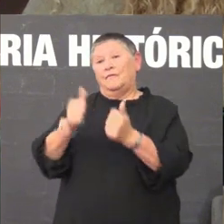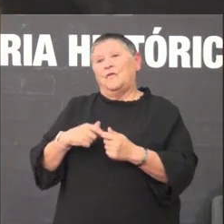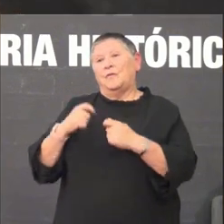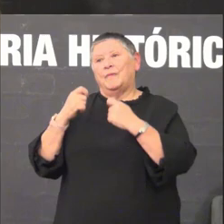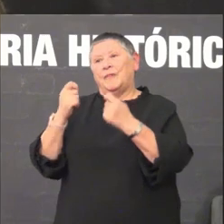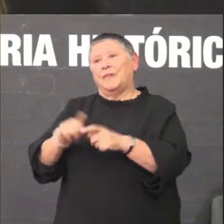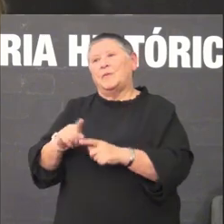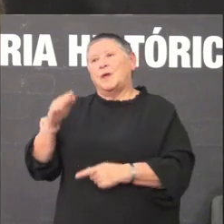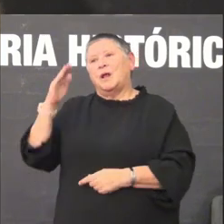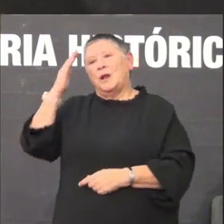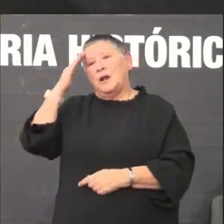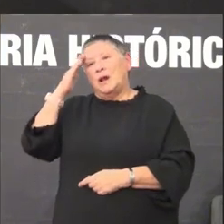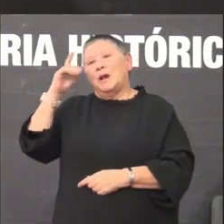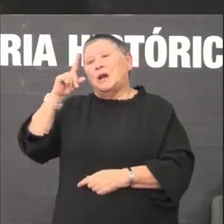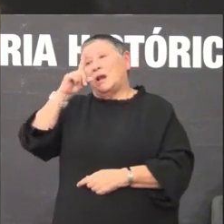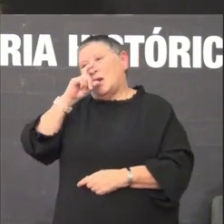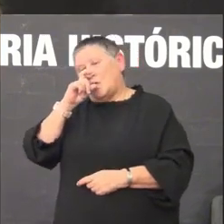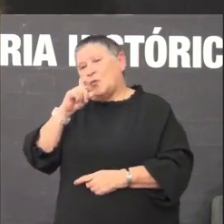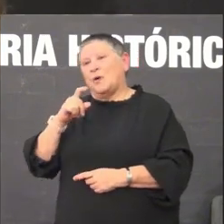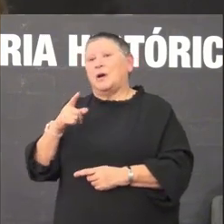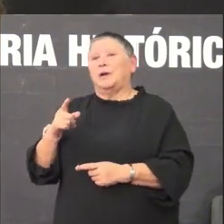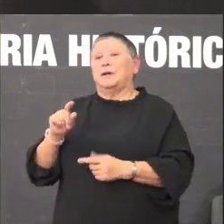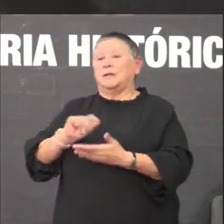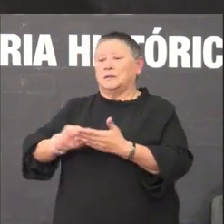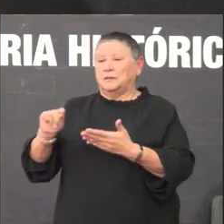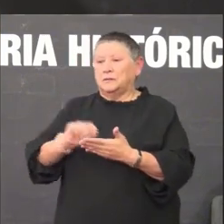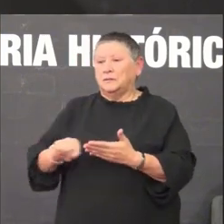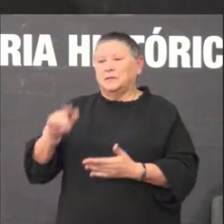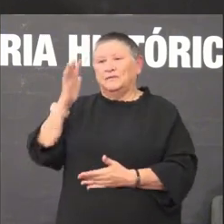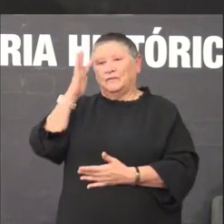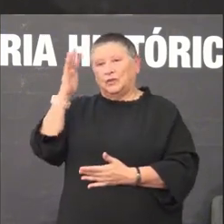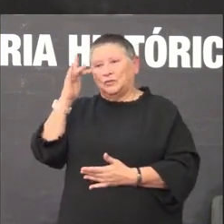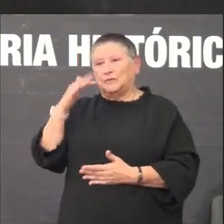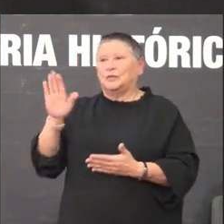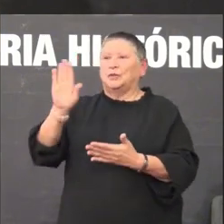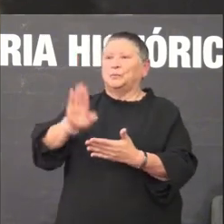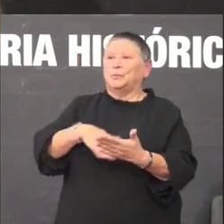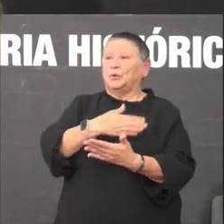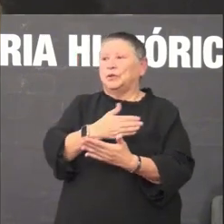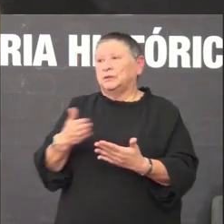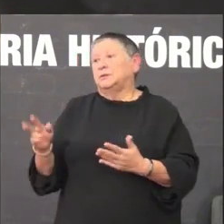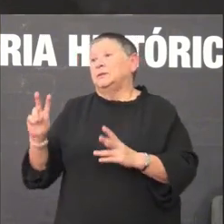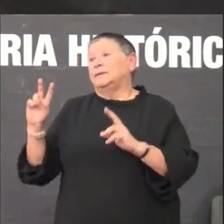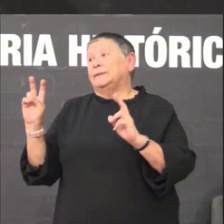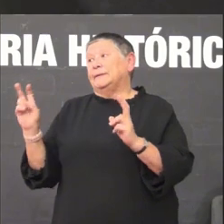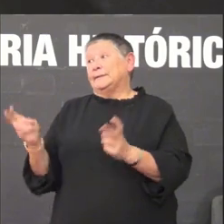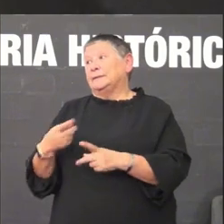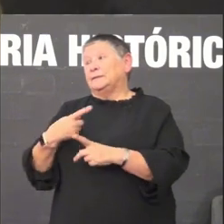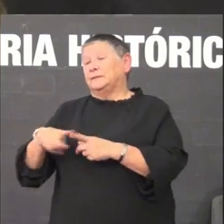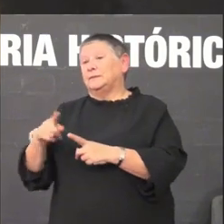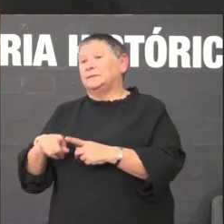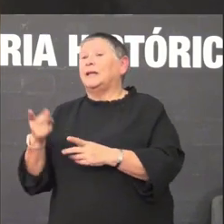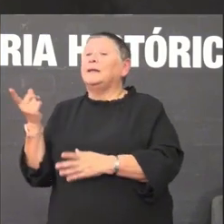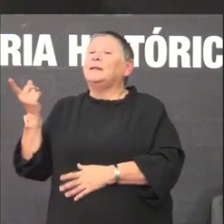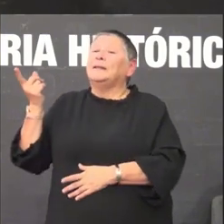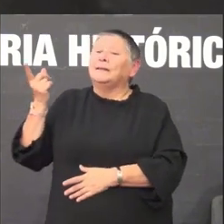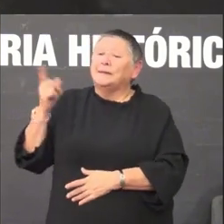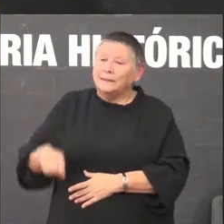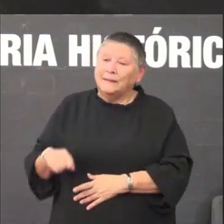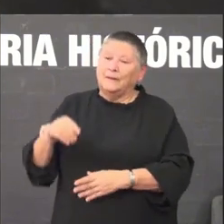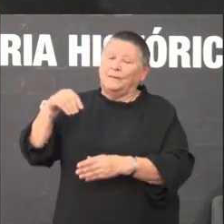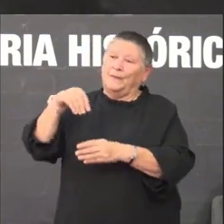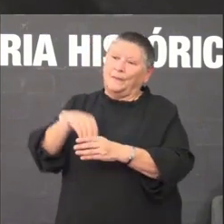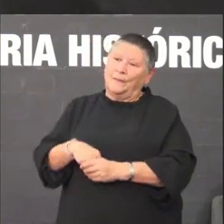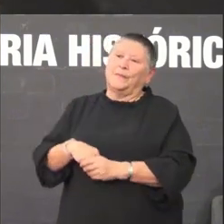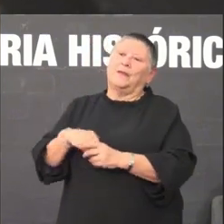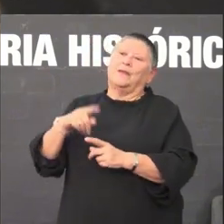da historiografia, da antropologia, a estudar-se a guerra colonial e a estudar-se também a própria oposição